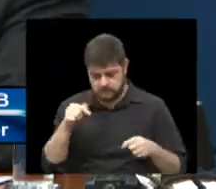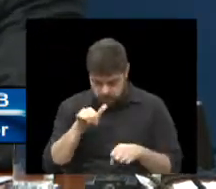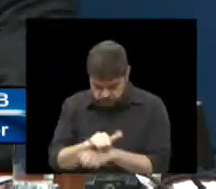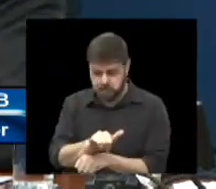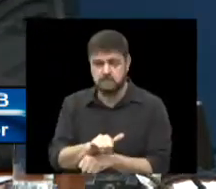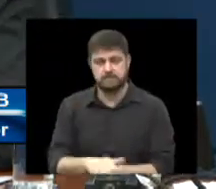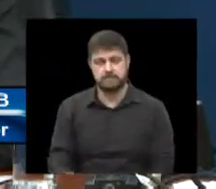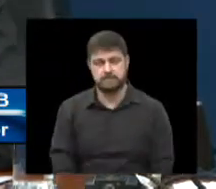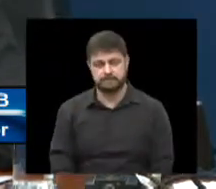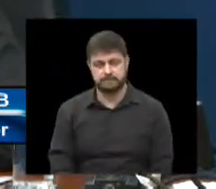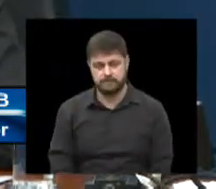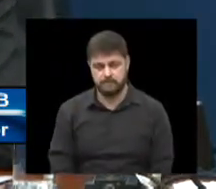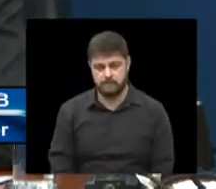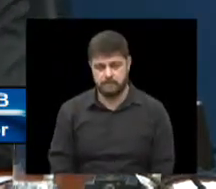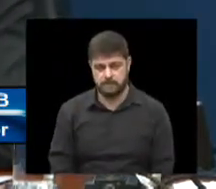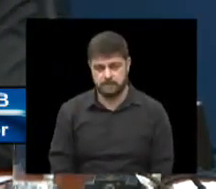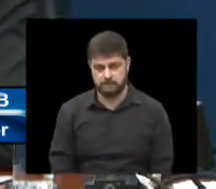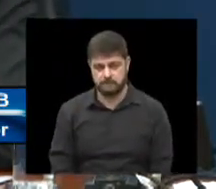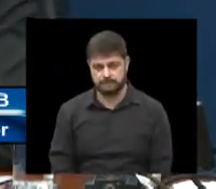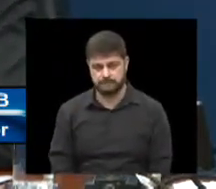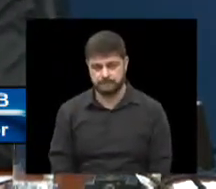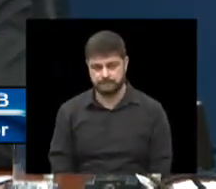ausente.